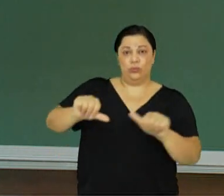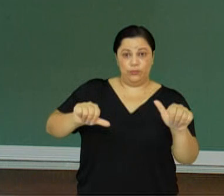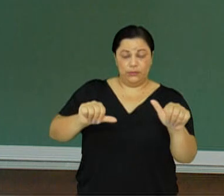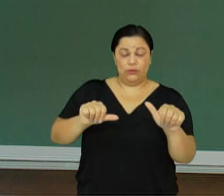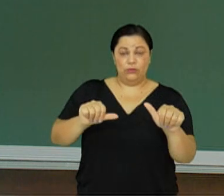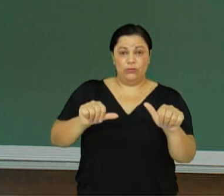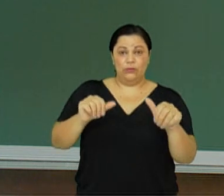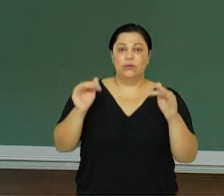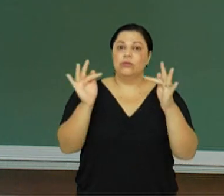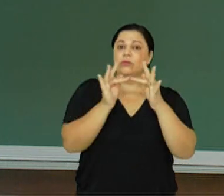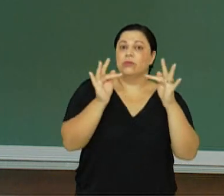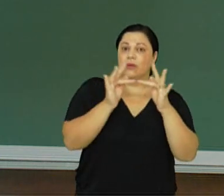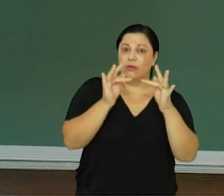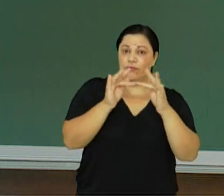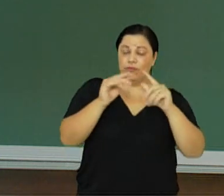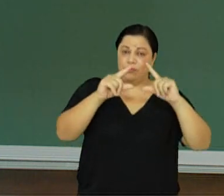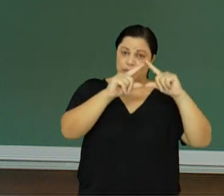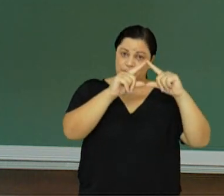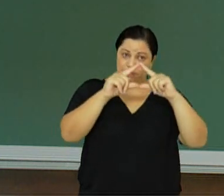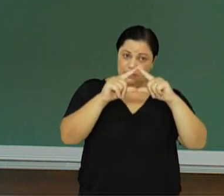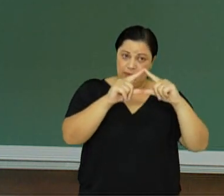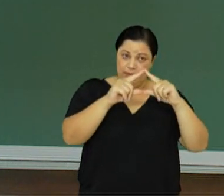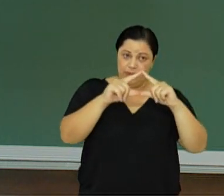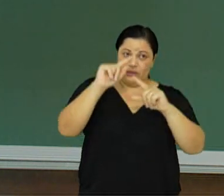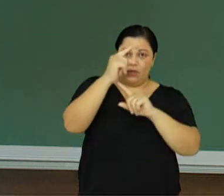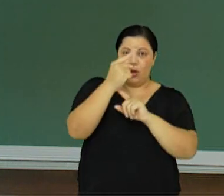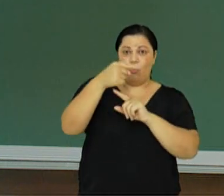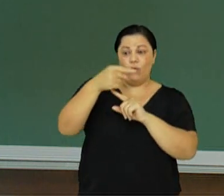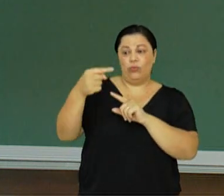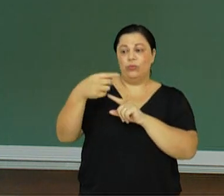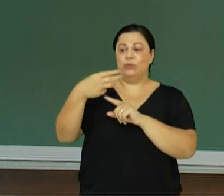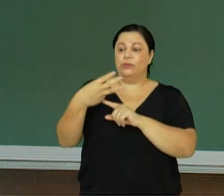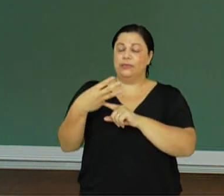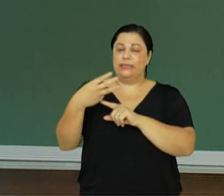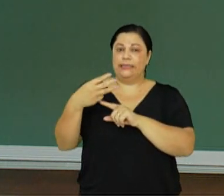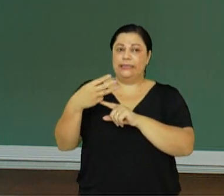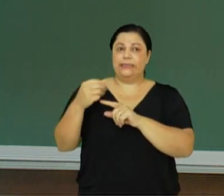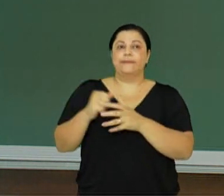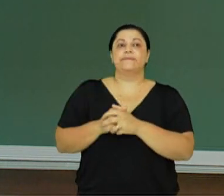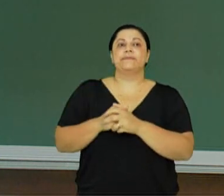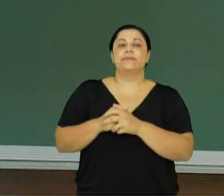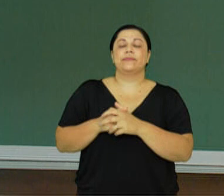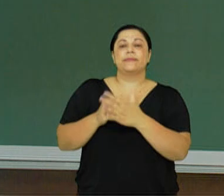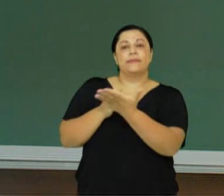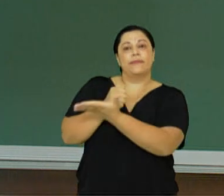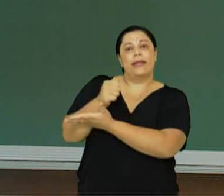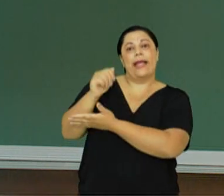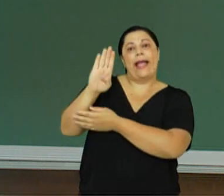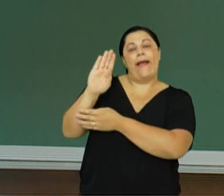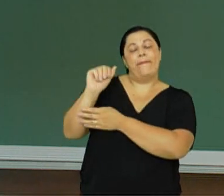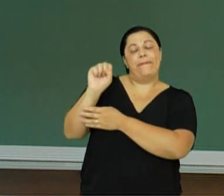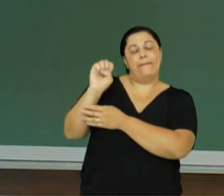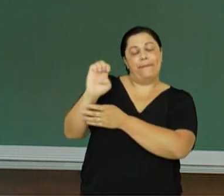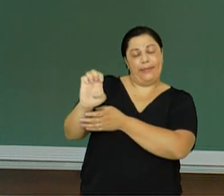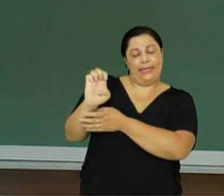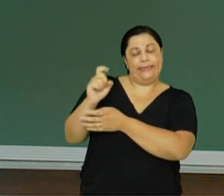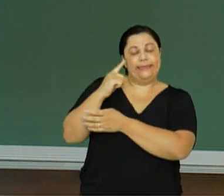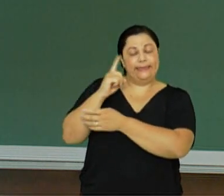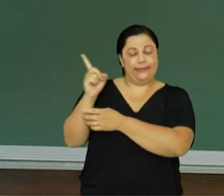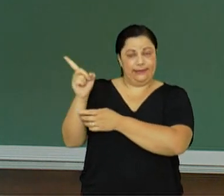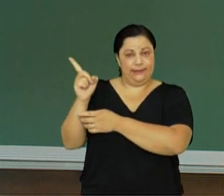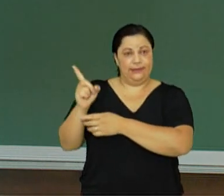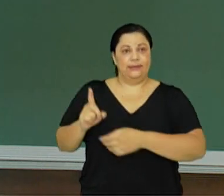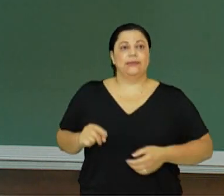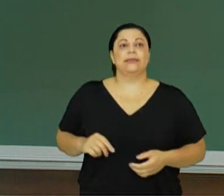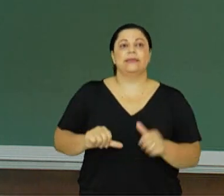fórmula da pirâmide, que é 1/3 da área da base, vezes a altura. A área da base a gente acabou de calcular.